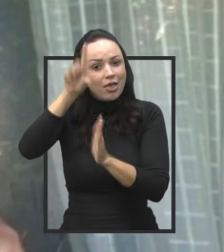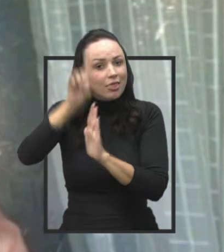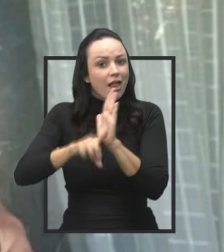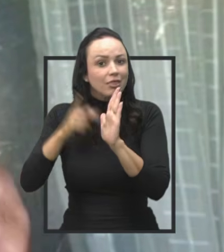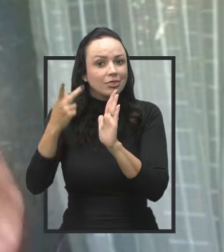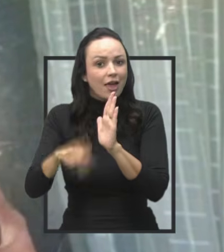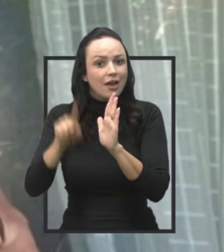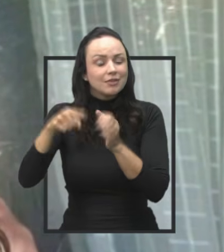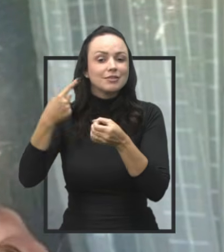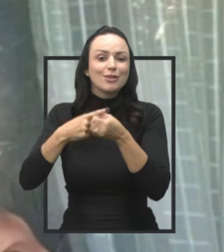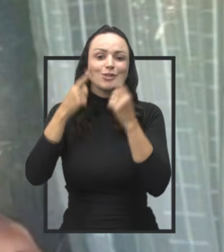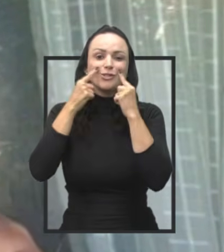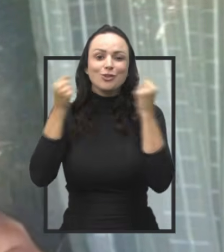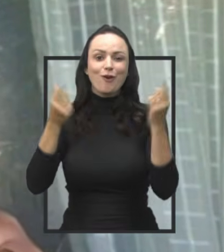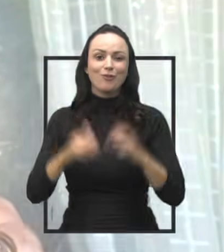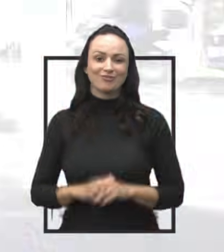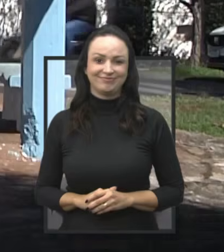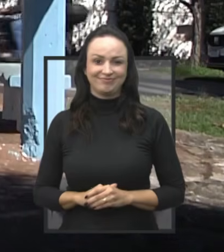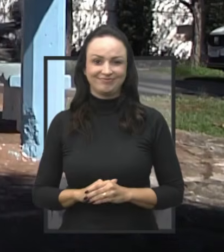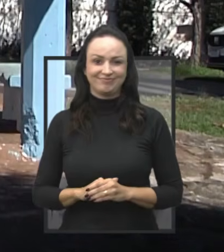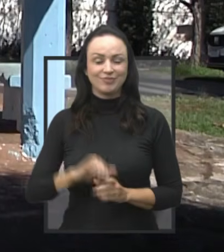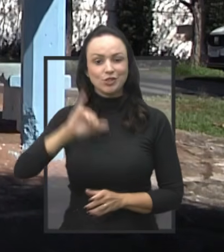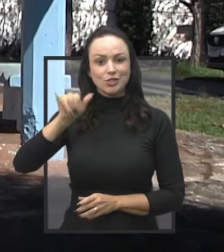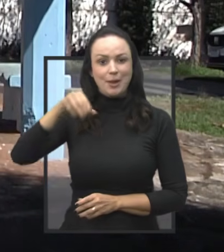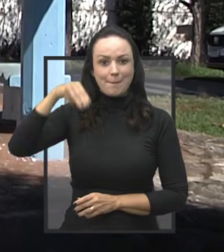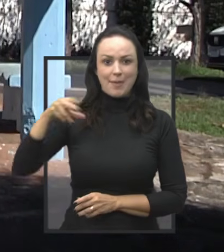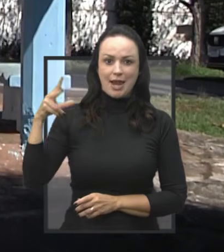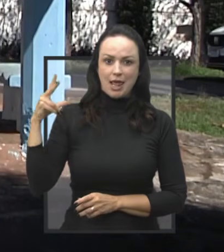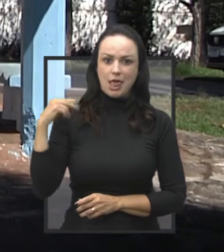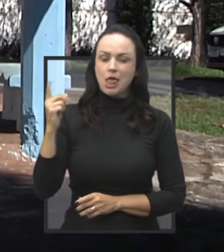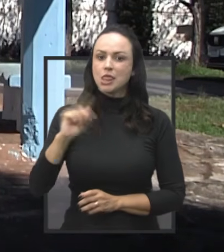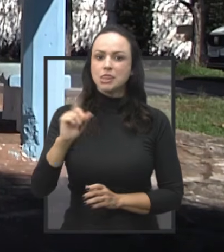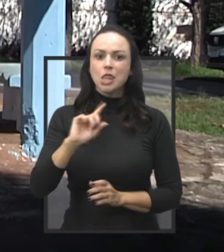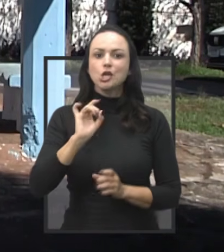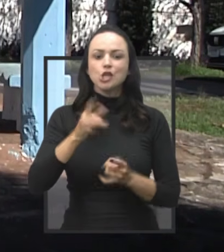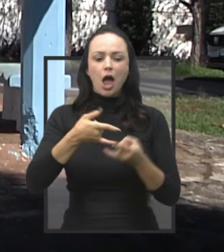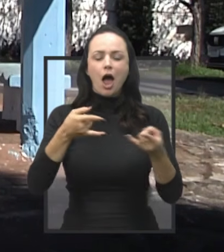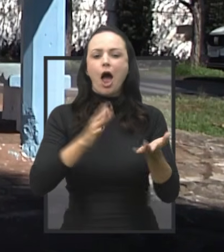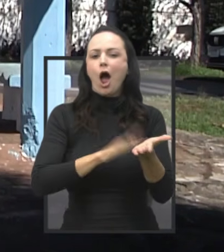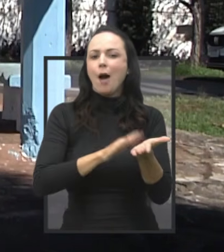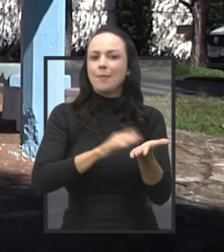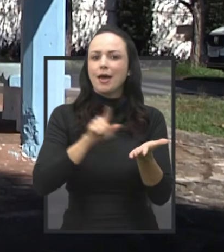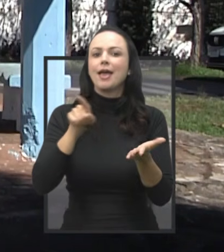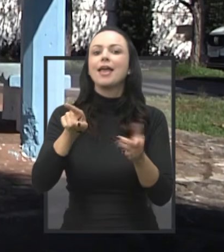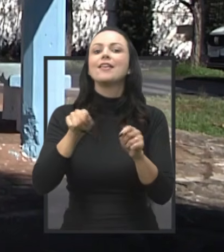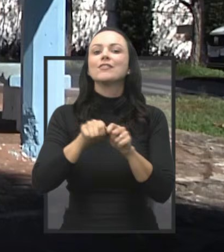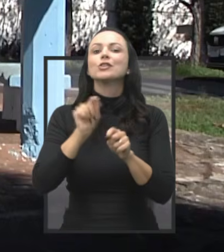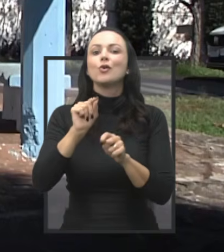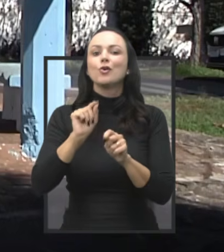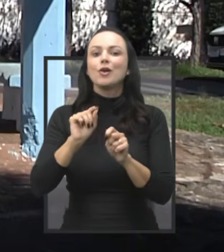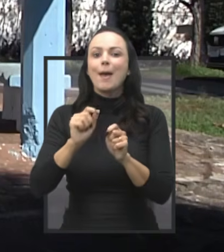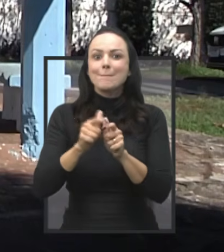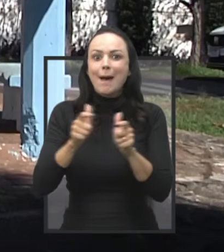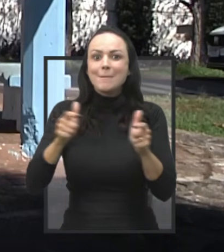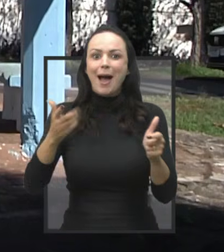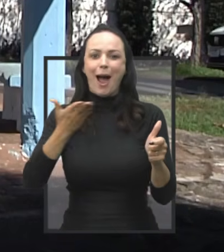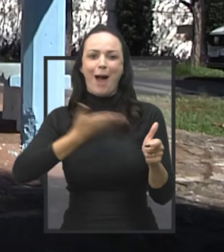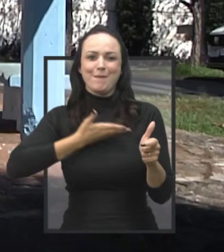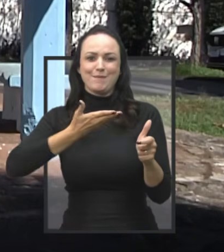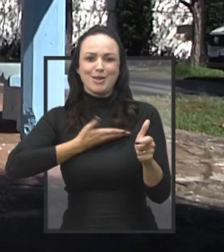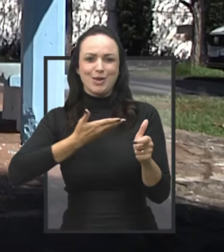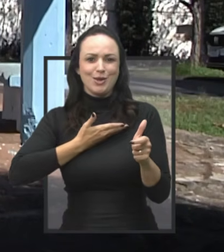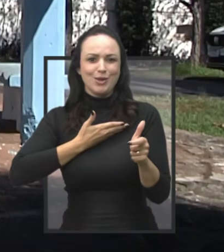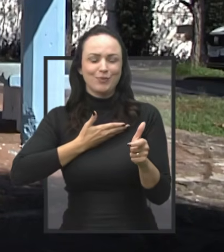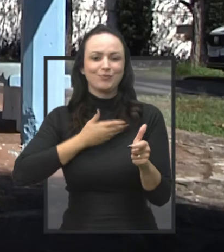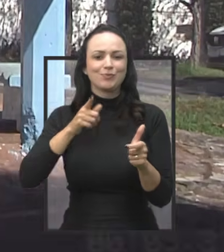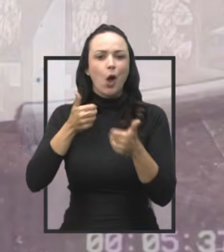de direito, que era o município de Jaú. José Maria não cobrava apenas passagens, ele colecionava amigos.